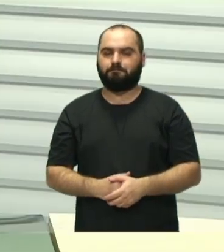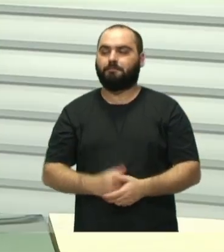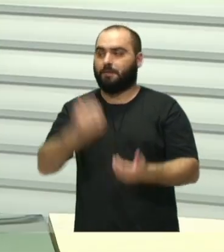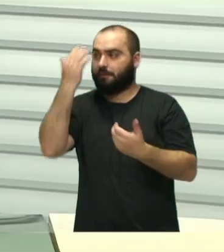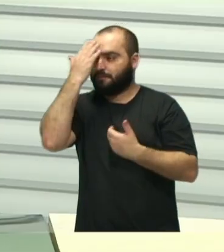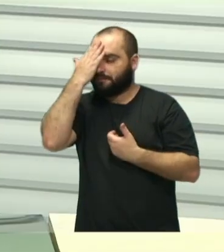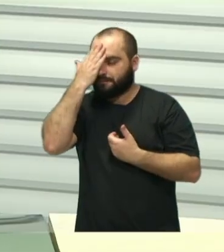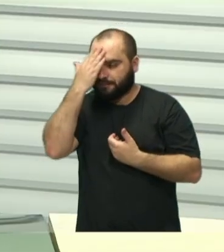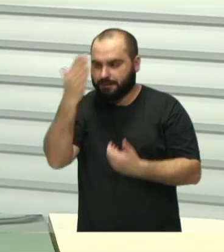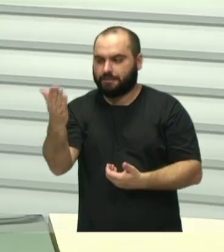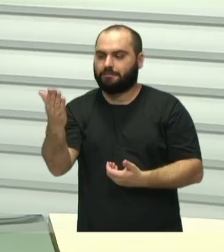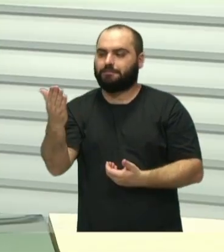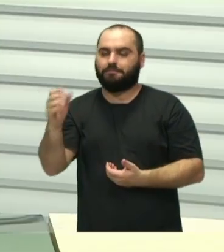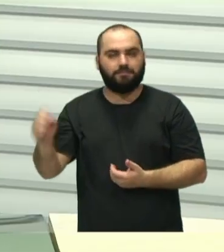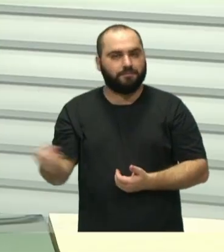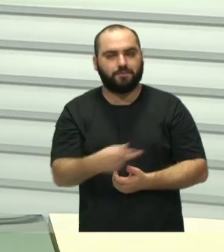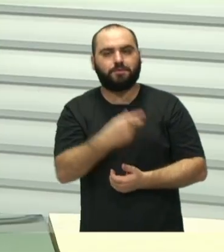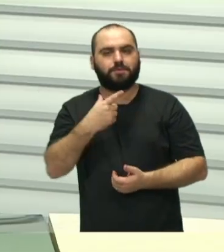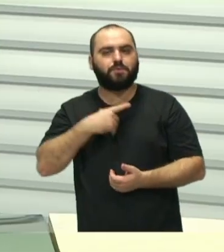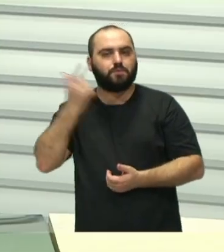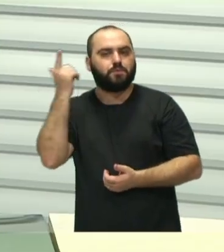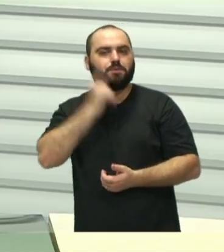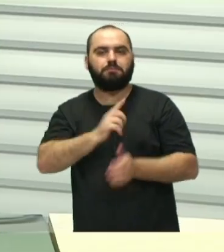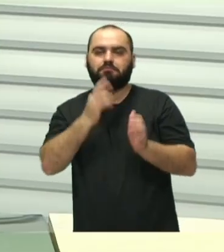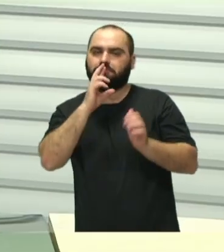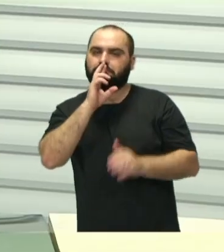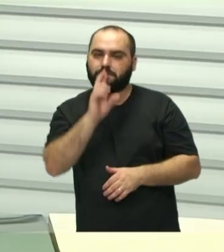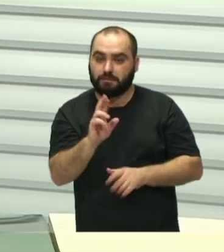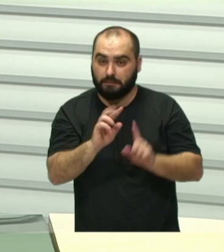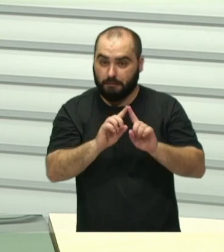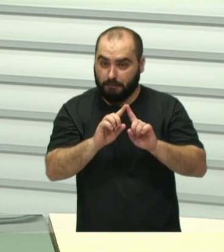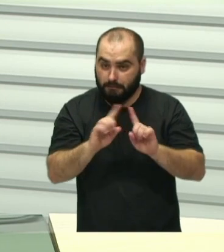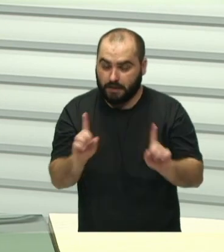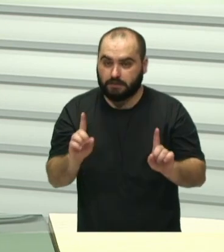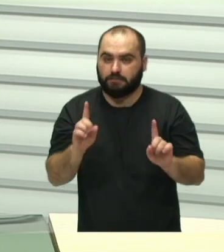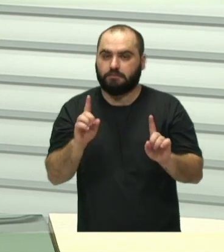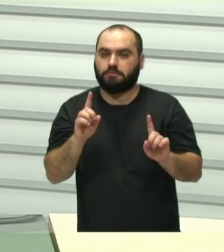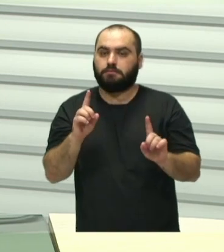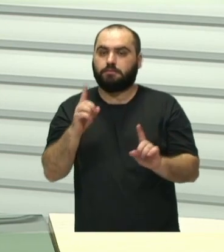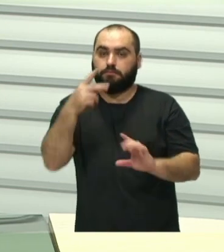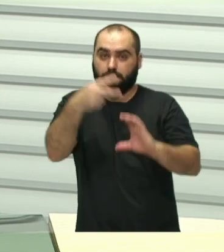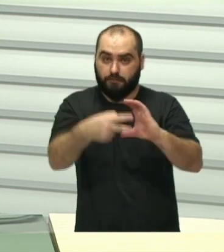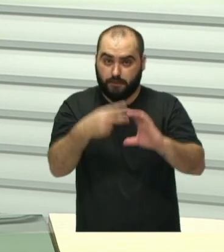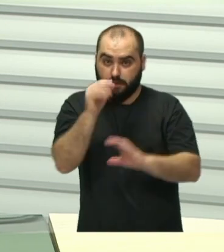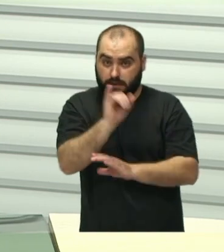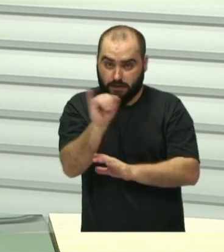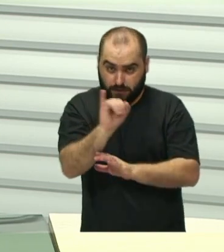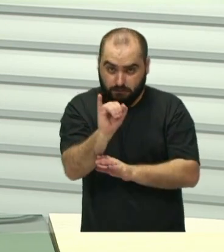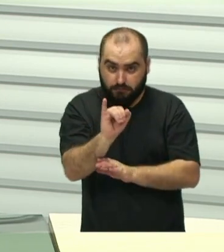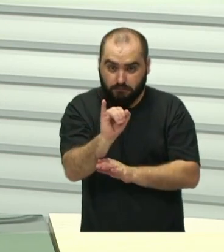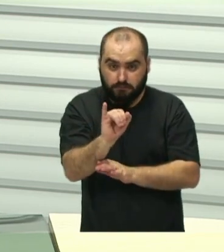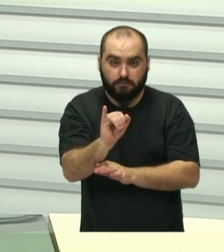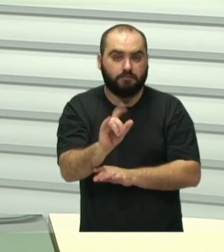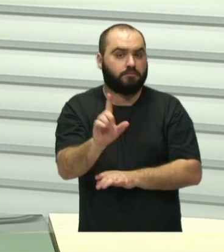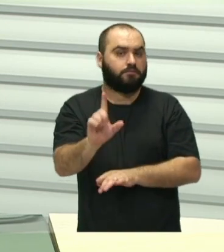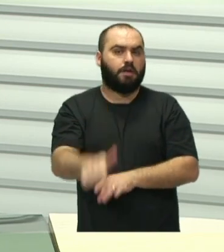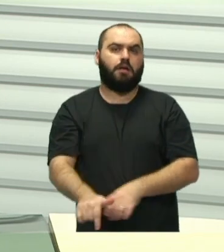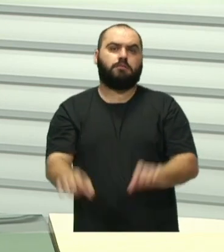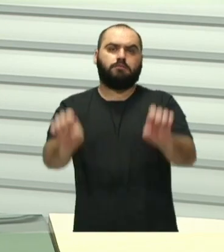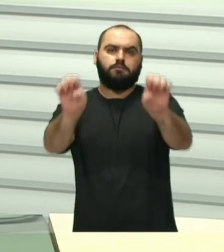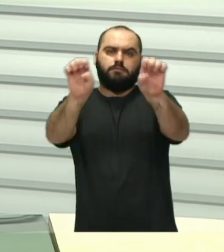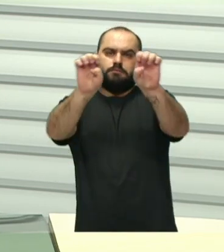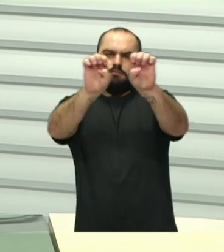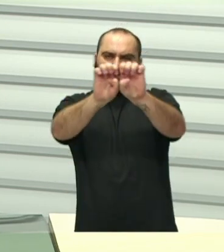pela oportunidade de poder oferecer as respostas do Itajaí mas o Parlamento de Itajaí Com certeza é um Parlamento em toda sua